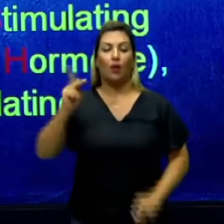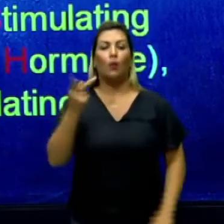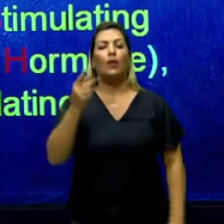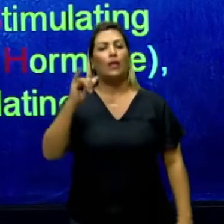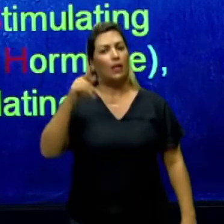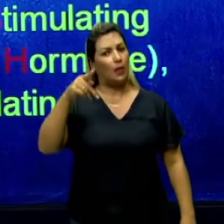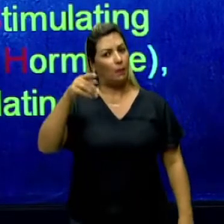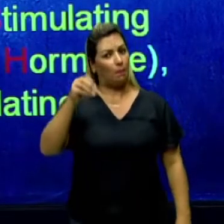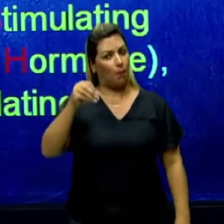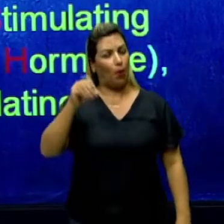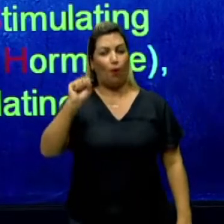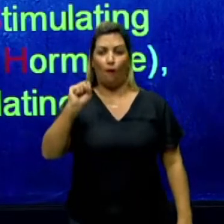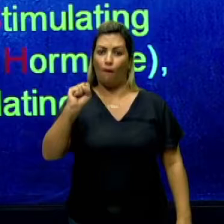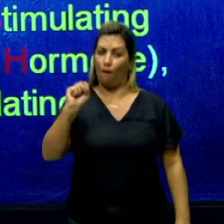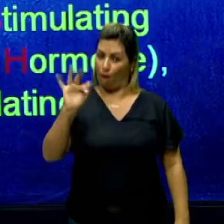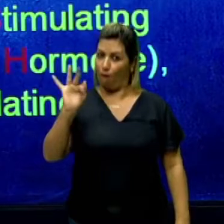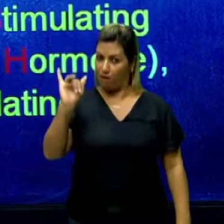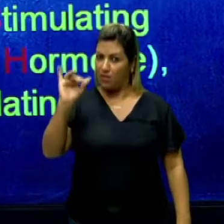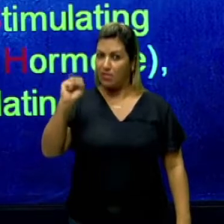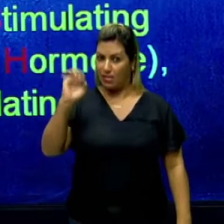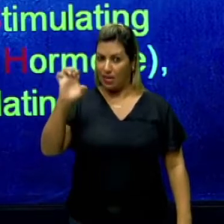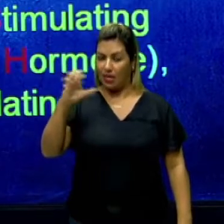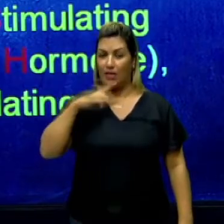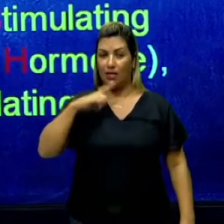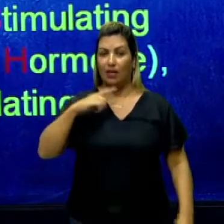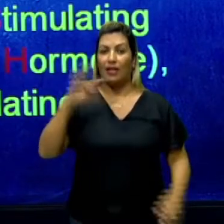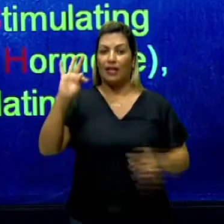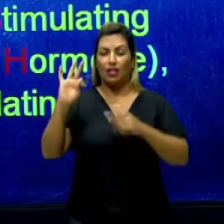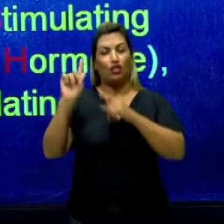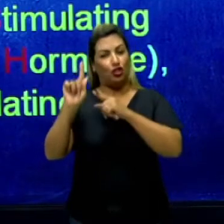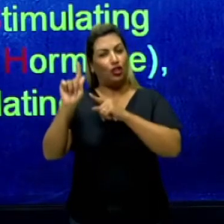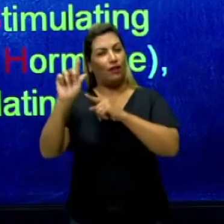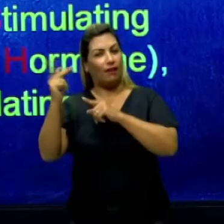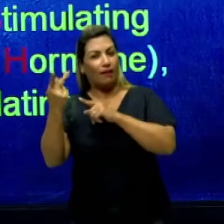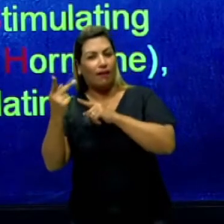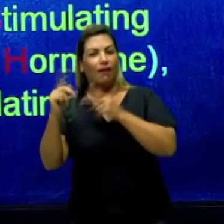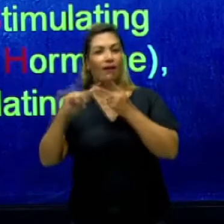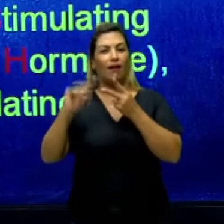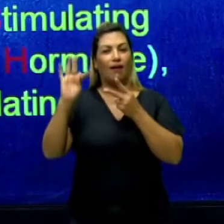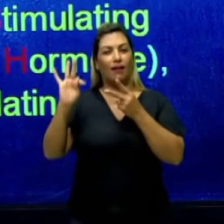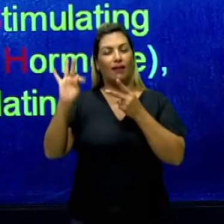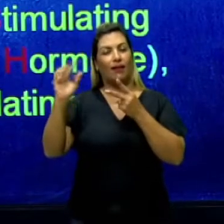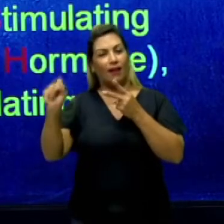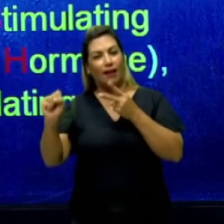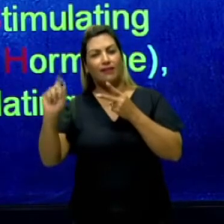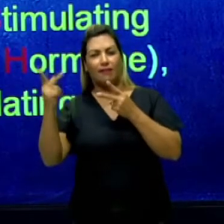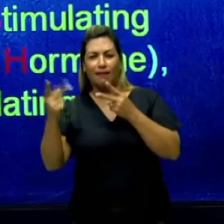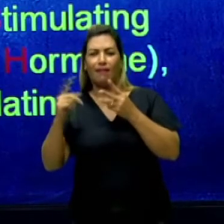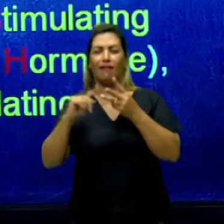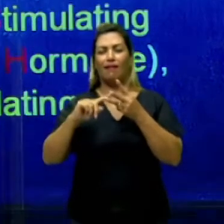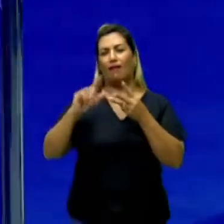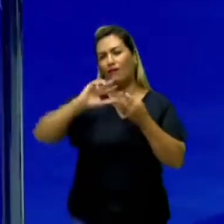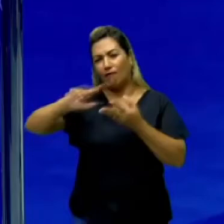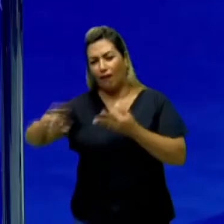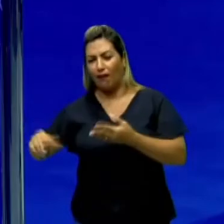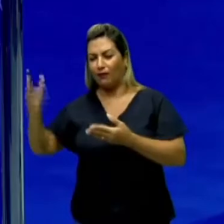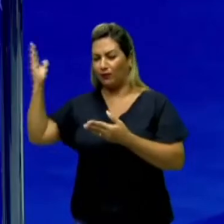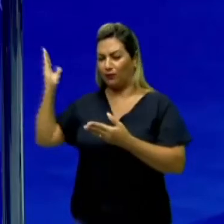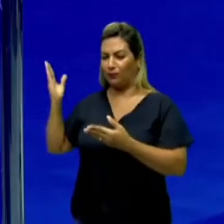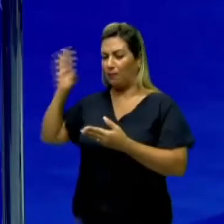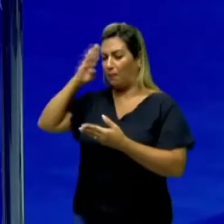hipófise produz o hormônio GH, TSH, LH, FSH e vários outros. Esses